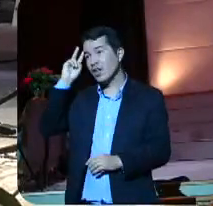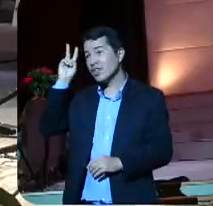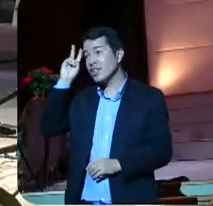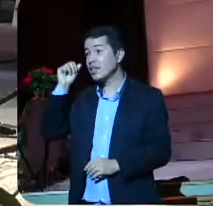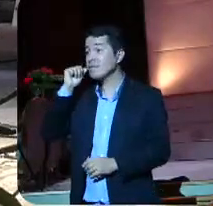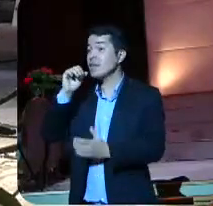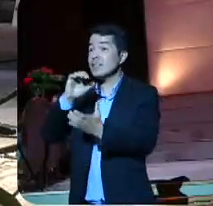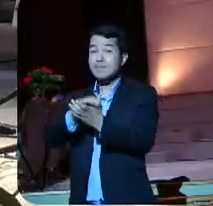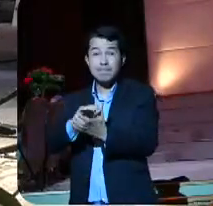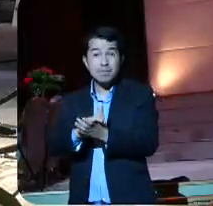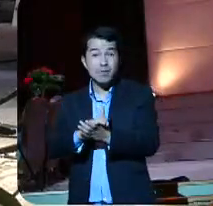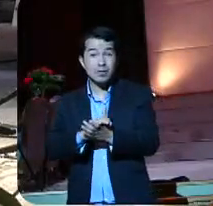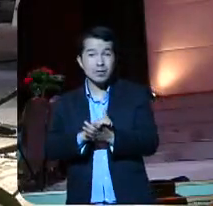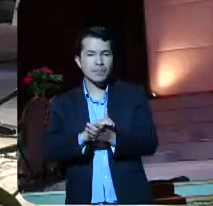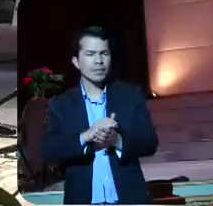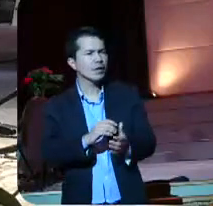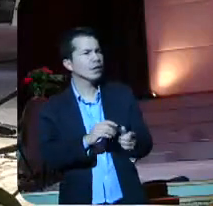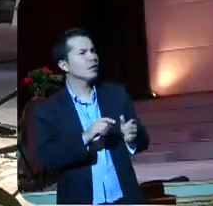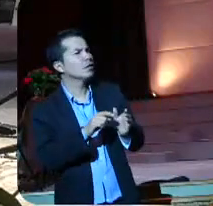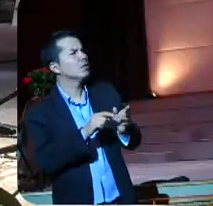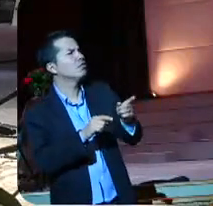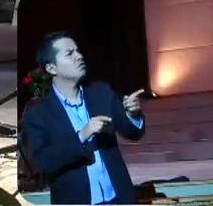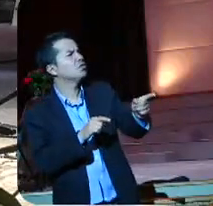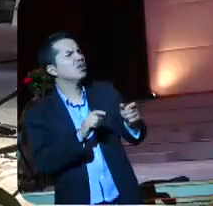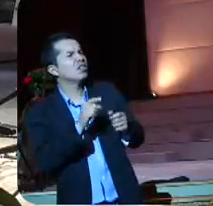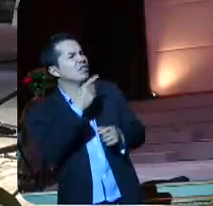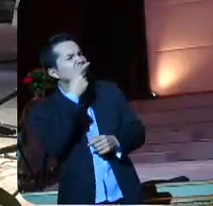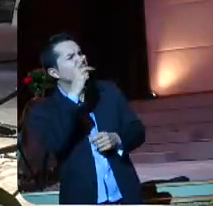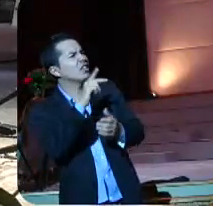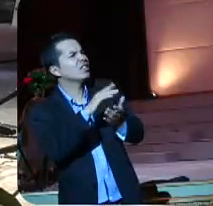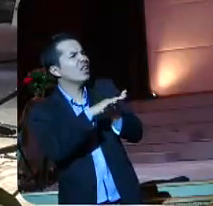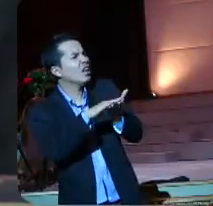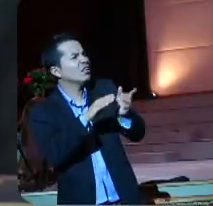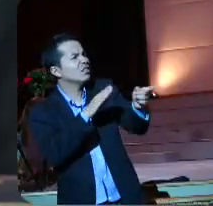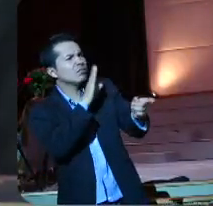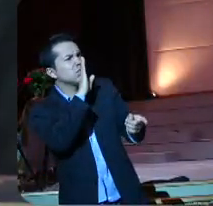não posso, o Senhor mandou ficar quieto.